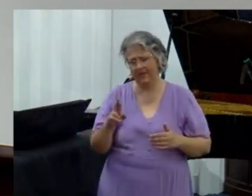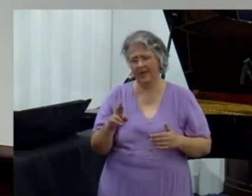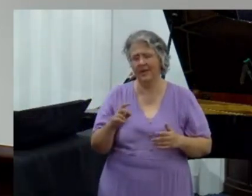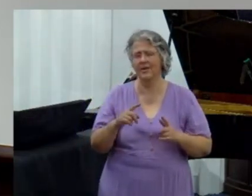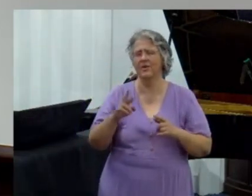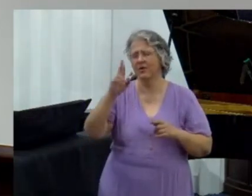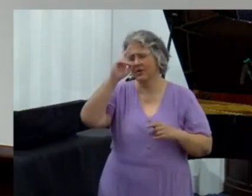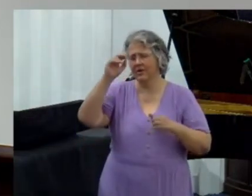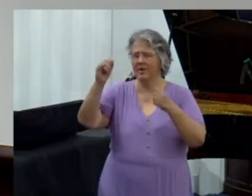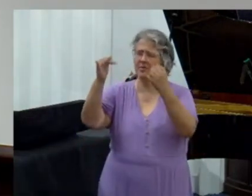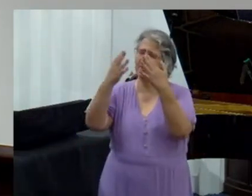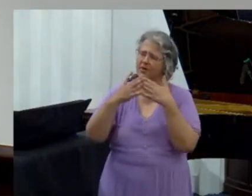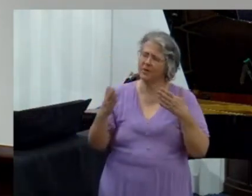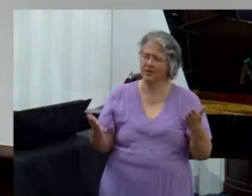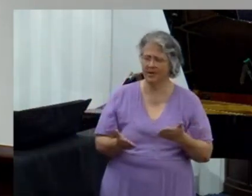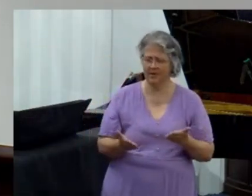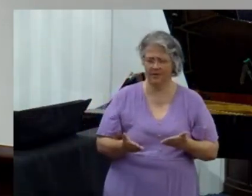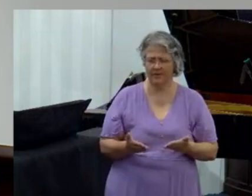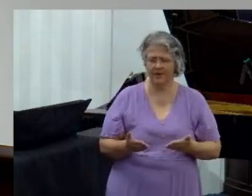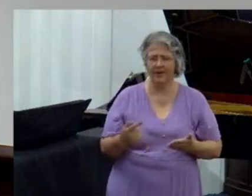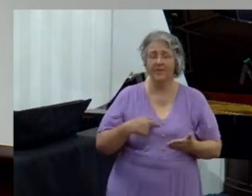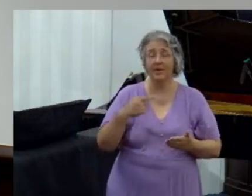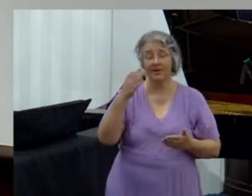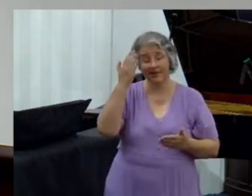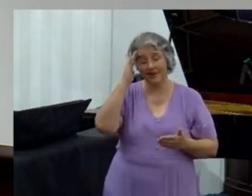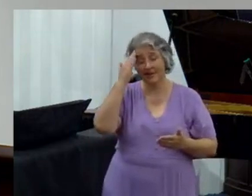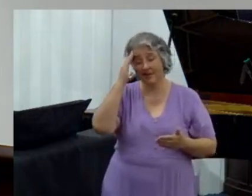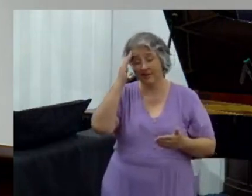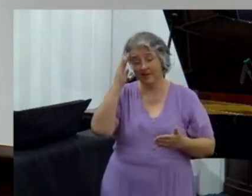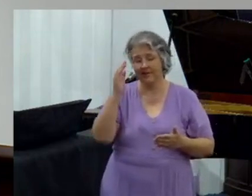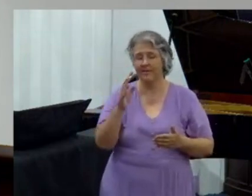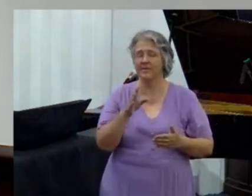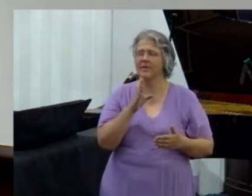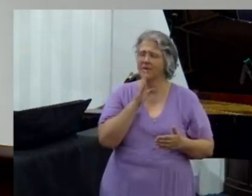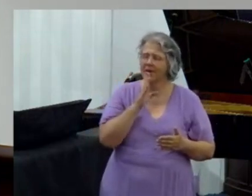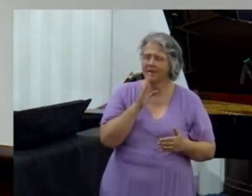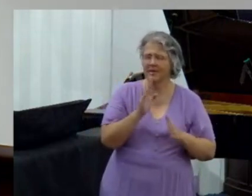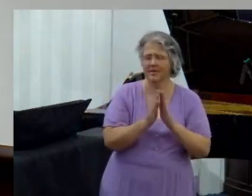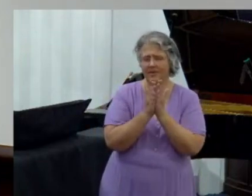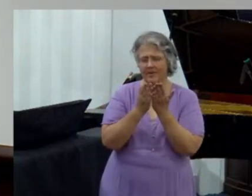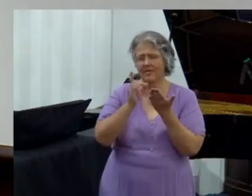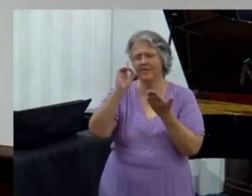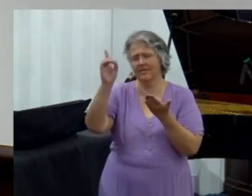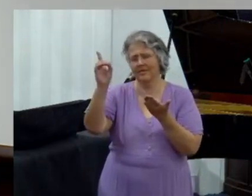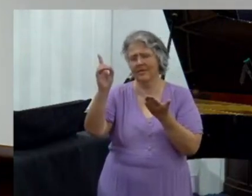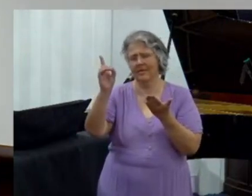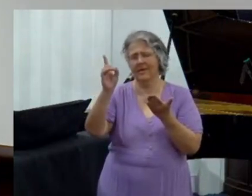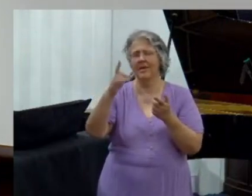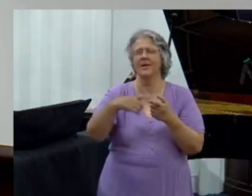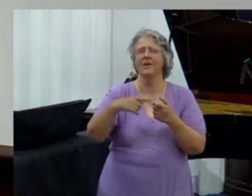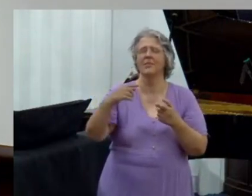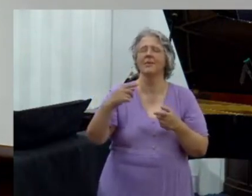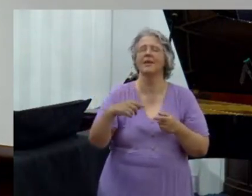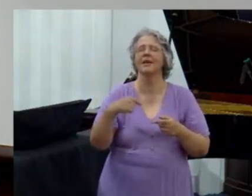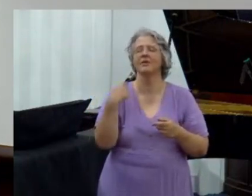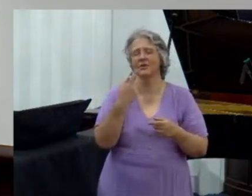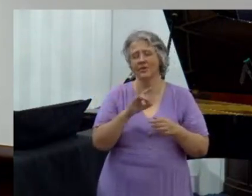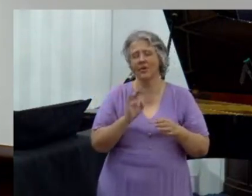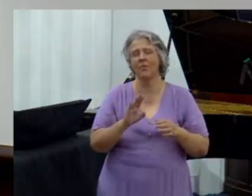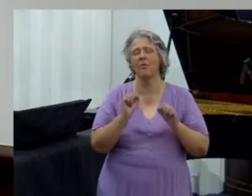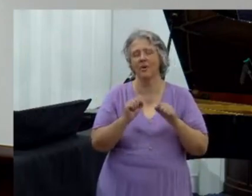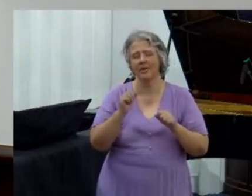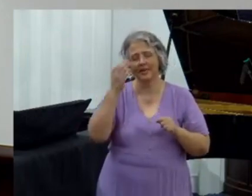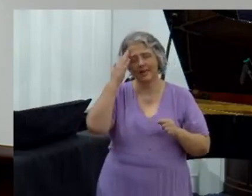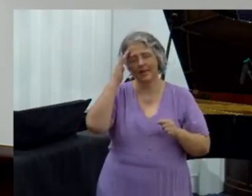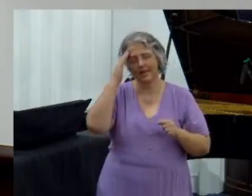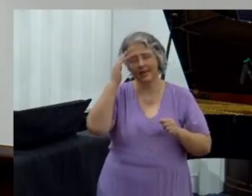Santo Espírito, para que reconheçamos a Tua palavra. Afinal, ó Pai, só podemos a entender por intermédio do